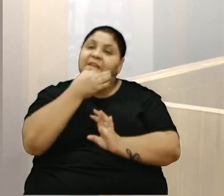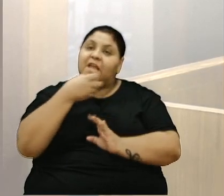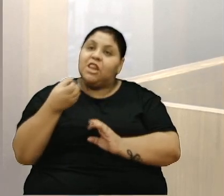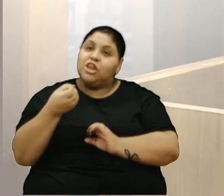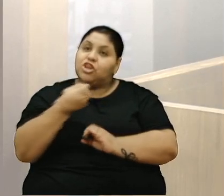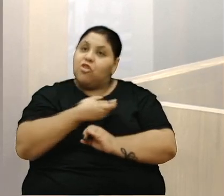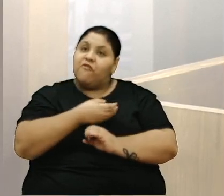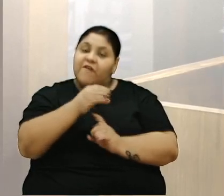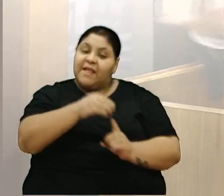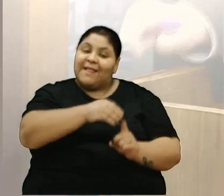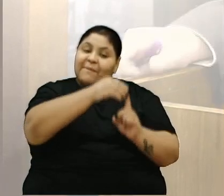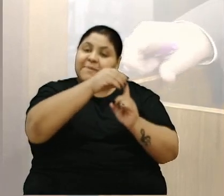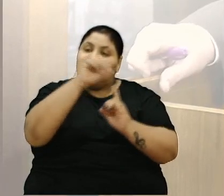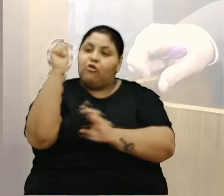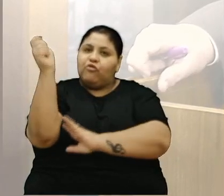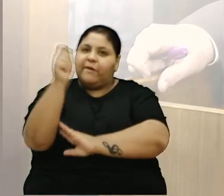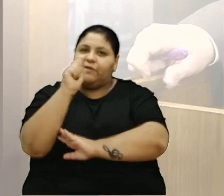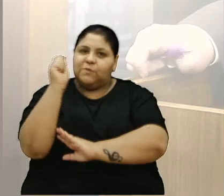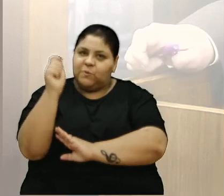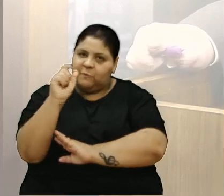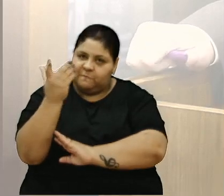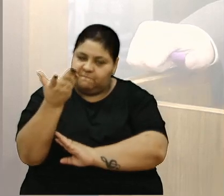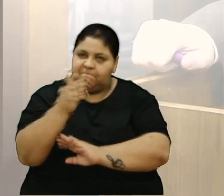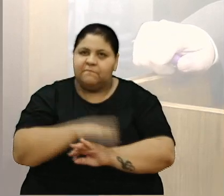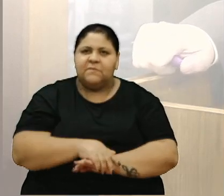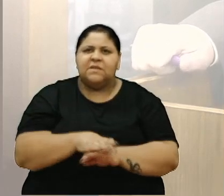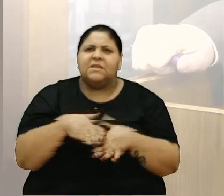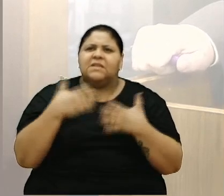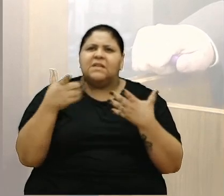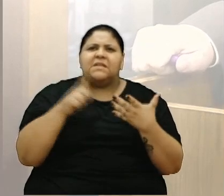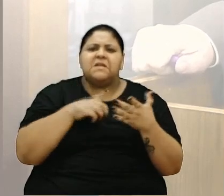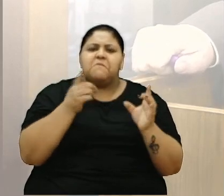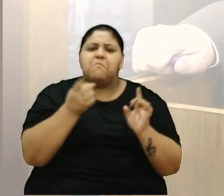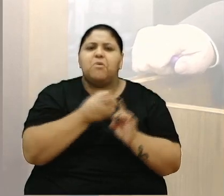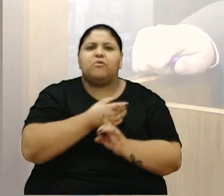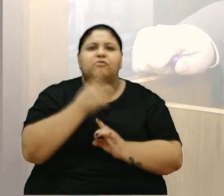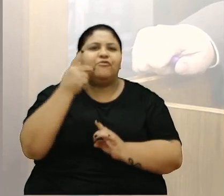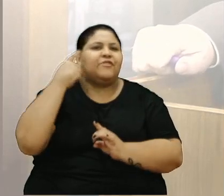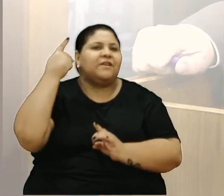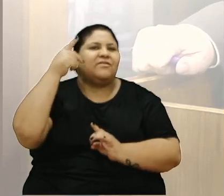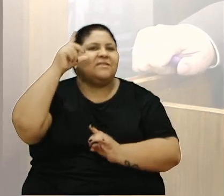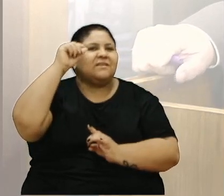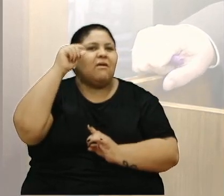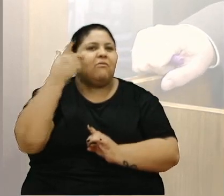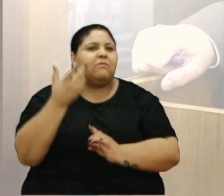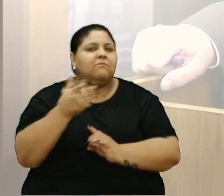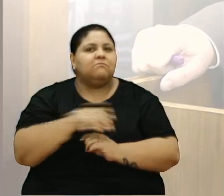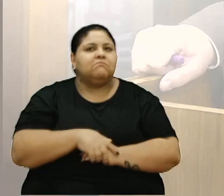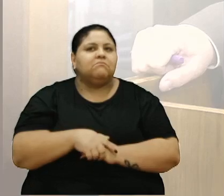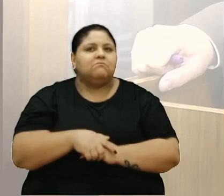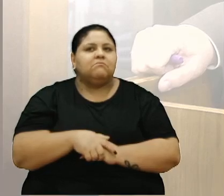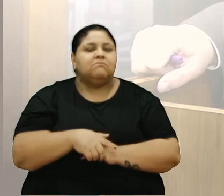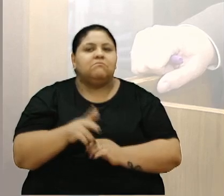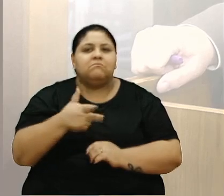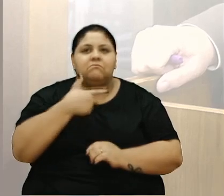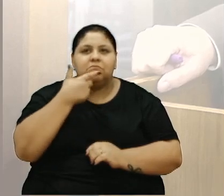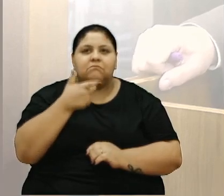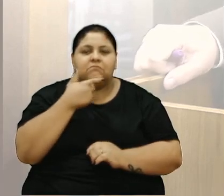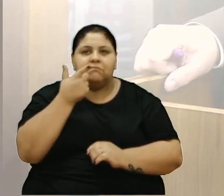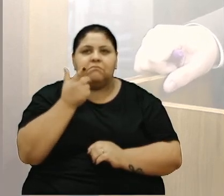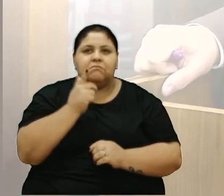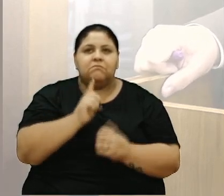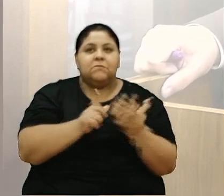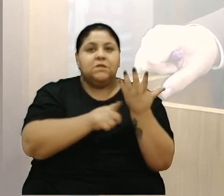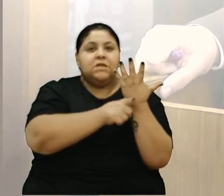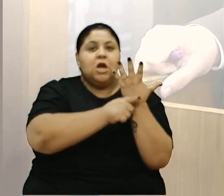do Rio Grande do Sul. Será que estamos preparados, vereador Scalco? Estamos falando em URGS,